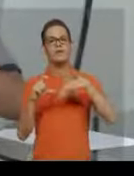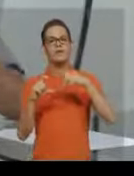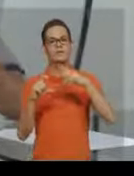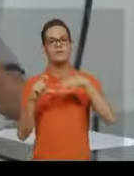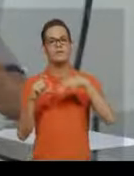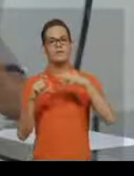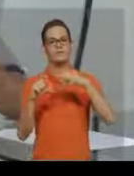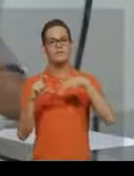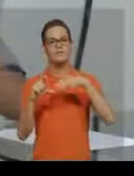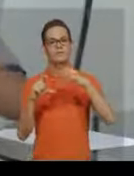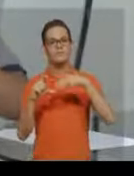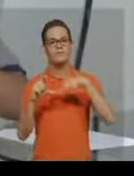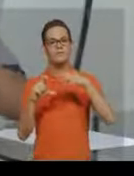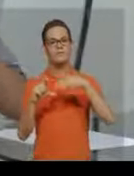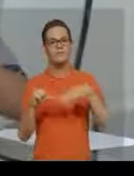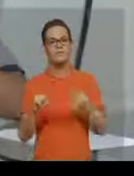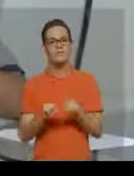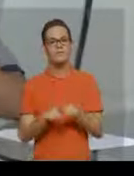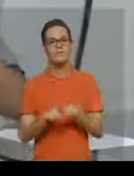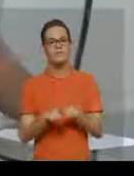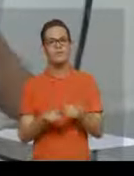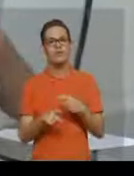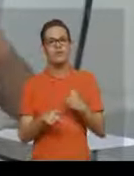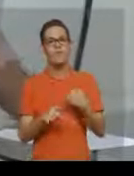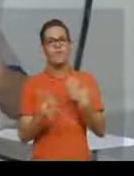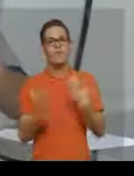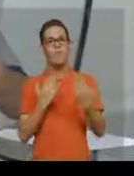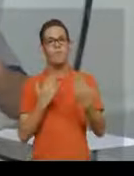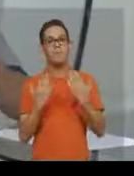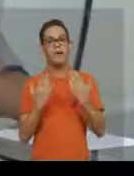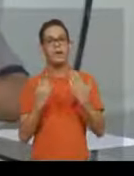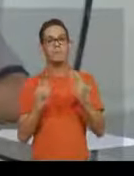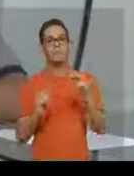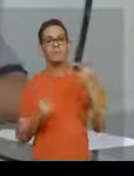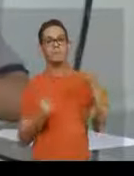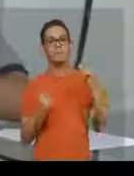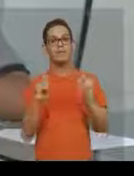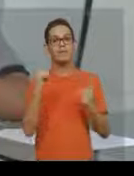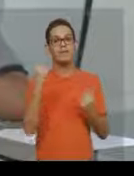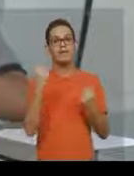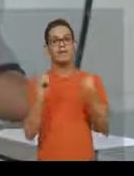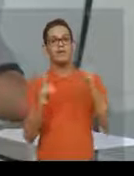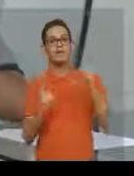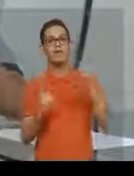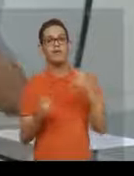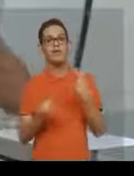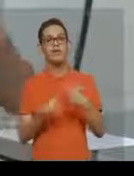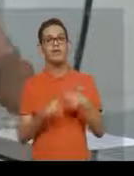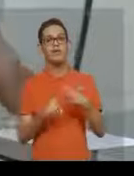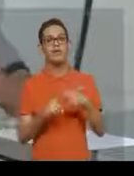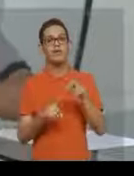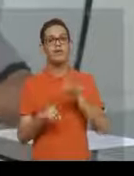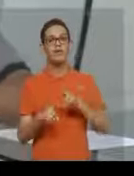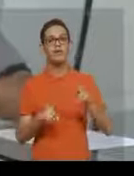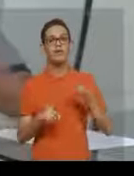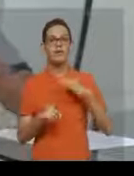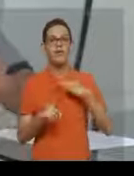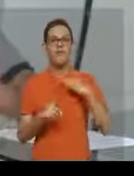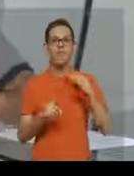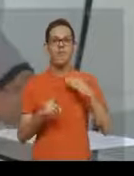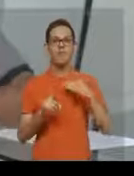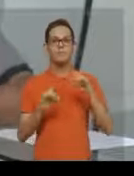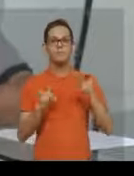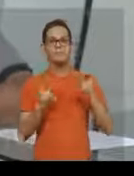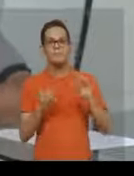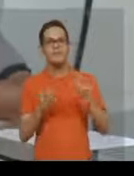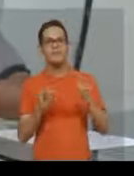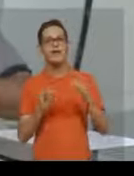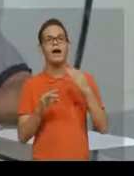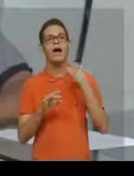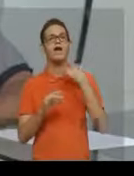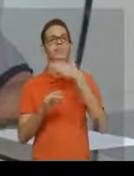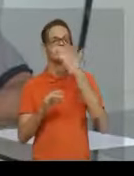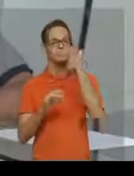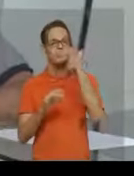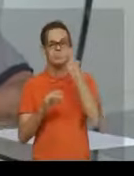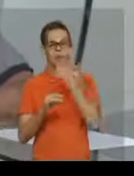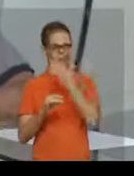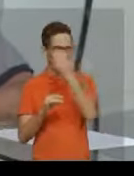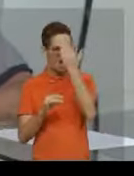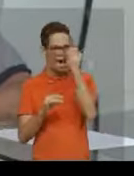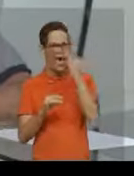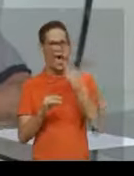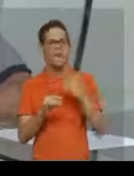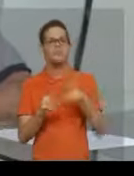fantasiam e comemoram. Eu até comparo com o nosso carnaval daqui, né? Porque usa muita fantasia, muita maquiagem. Então, Halloween,